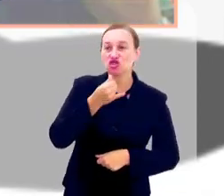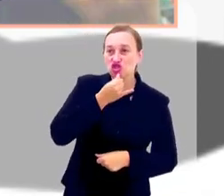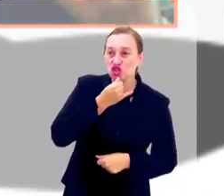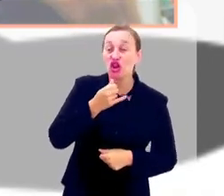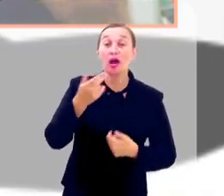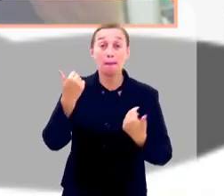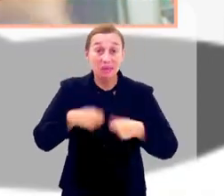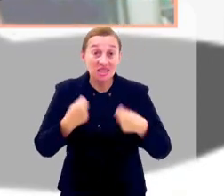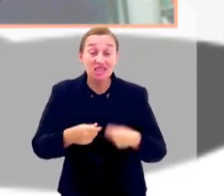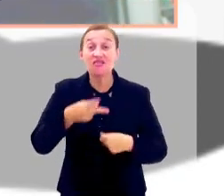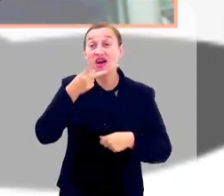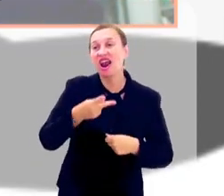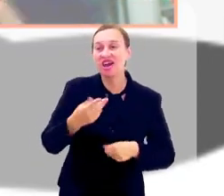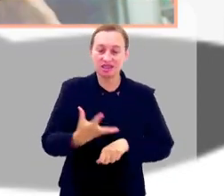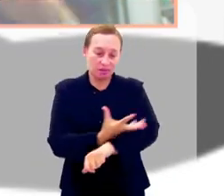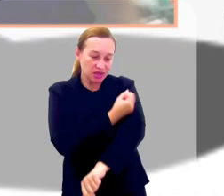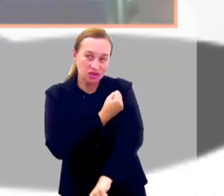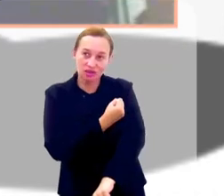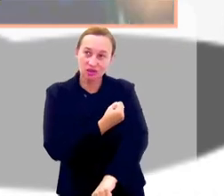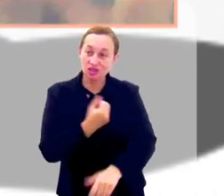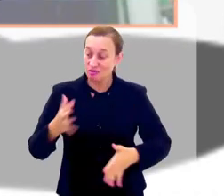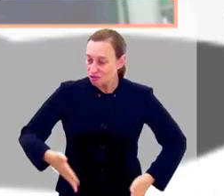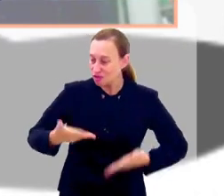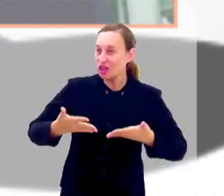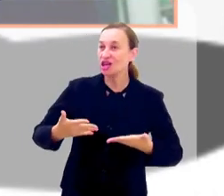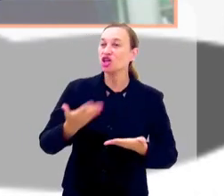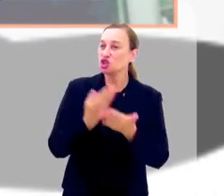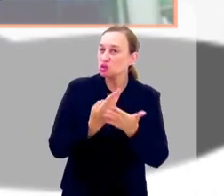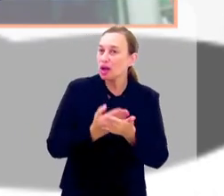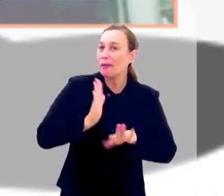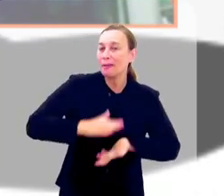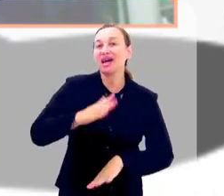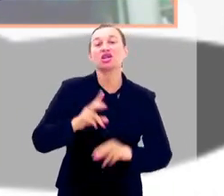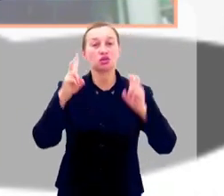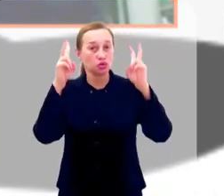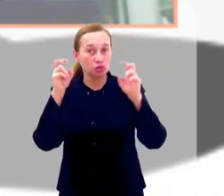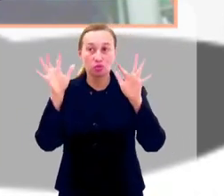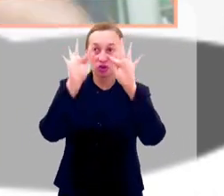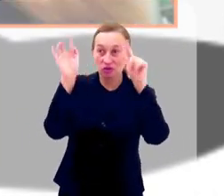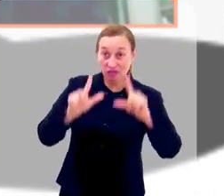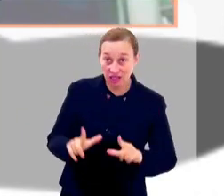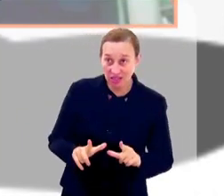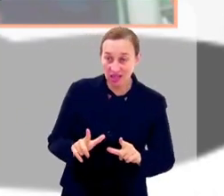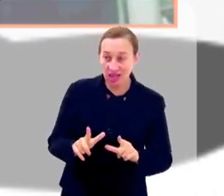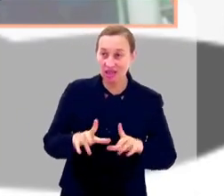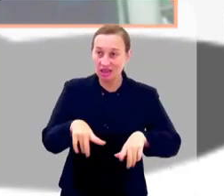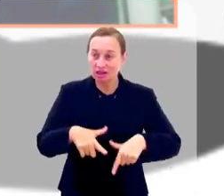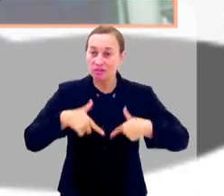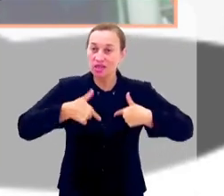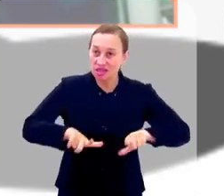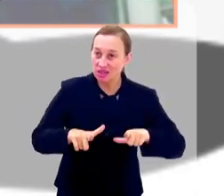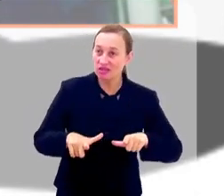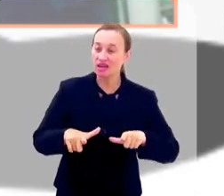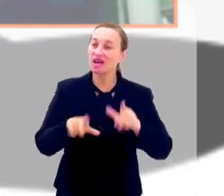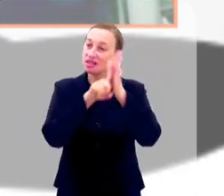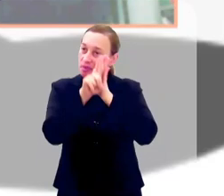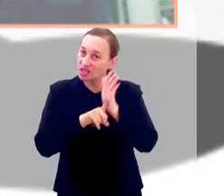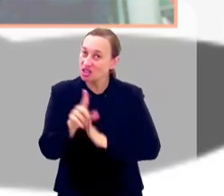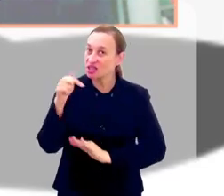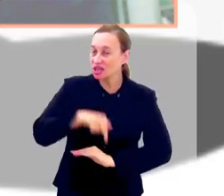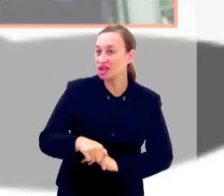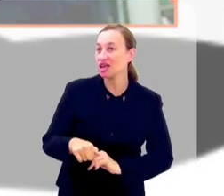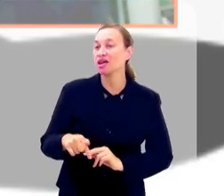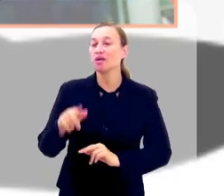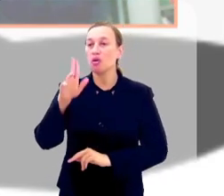das emoções. Foi isso que me motivou e que me levou a estudar mais sobre felicidade, me certificar e trazer essa pesquisa